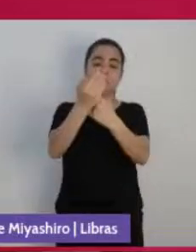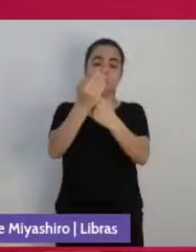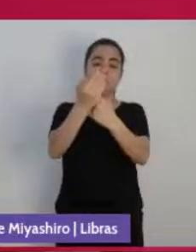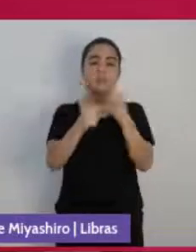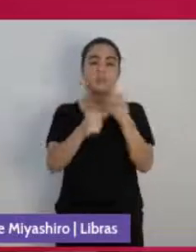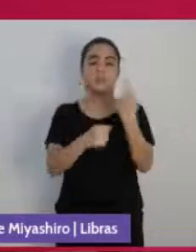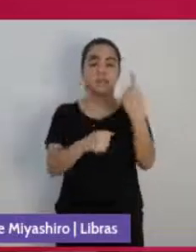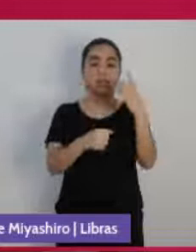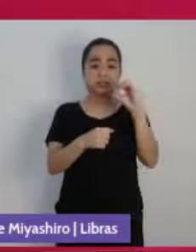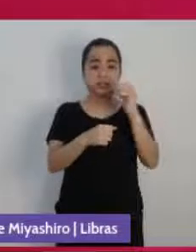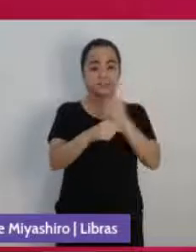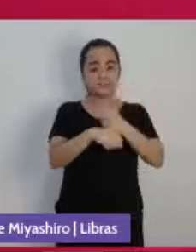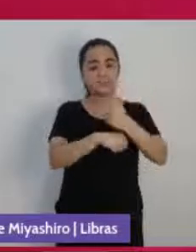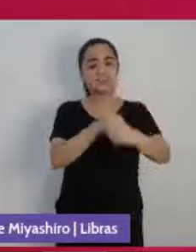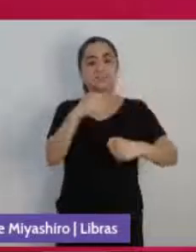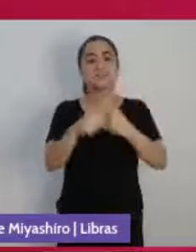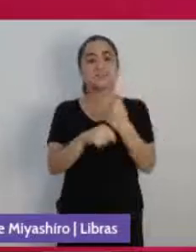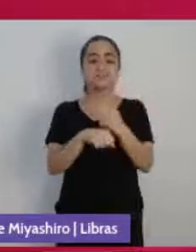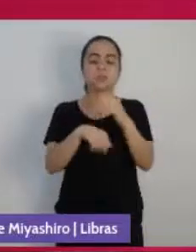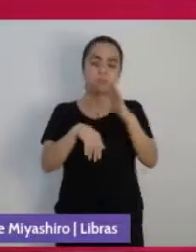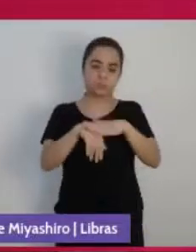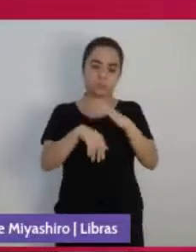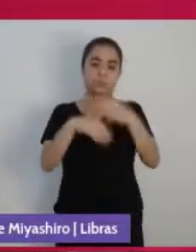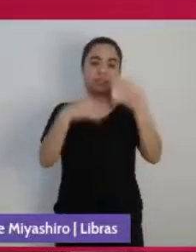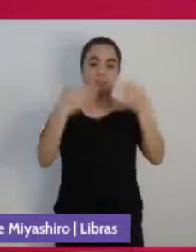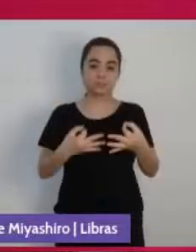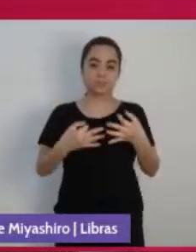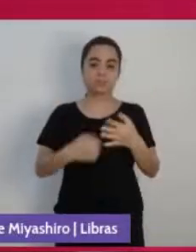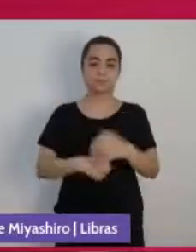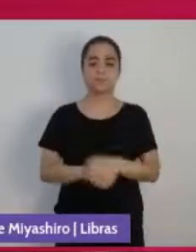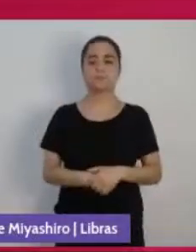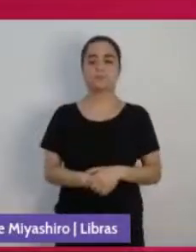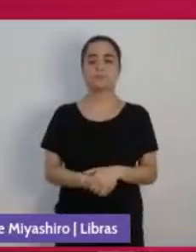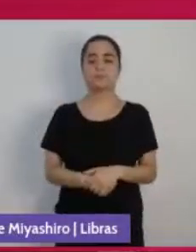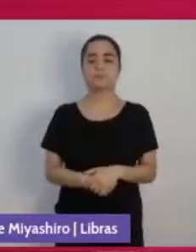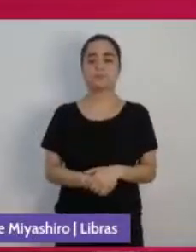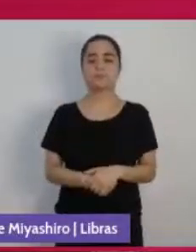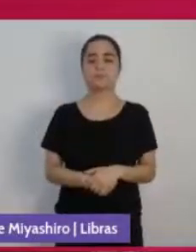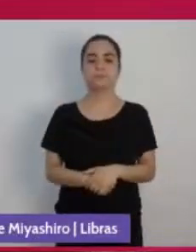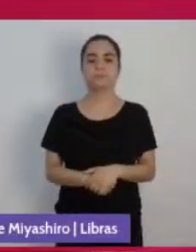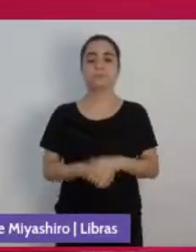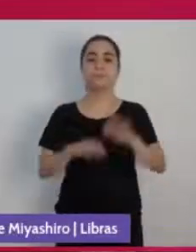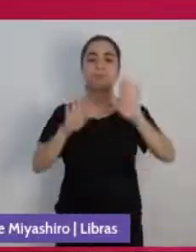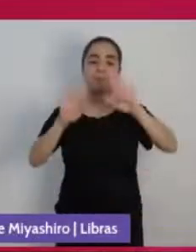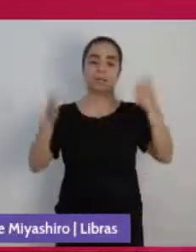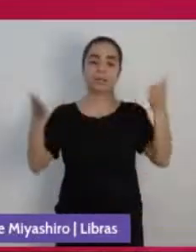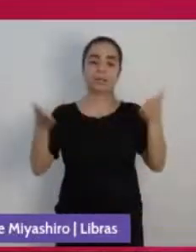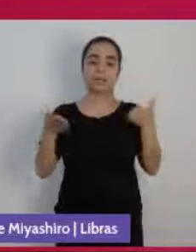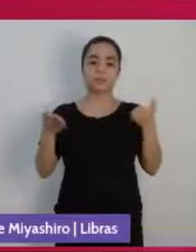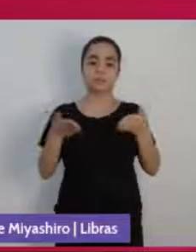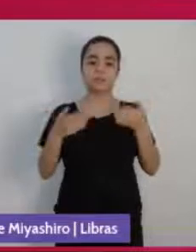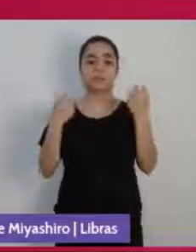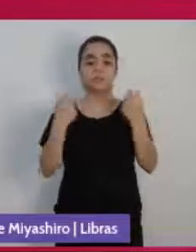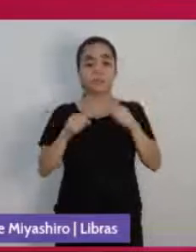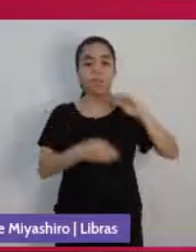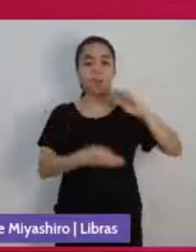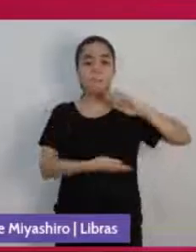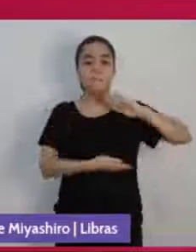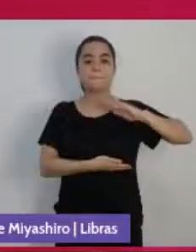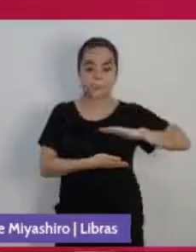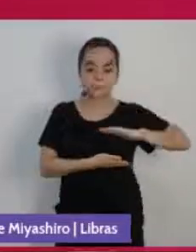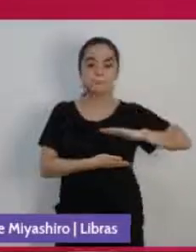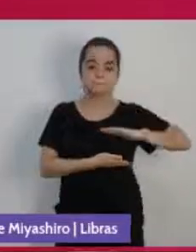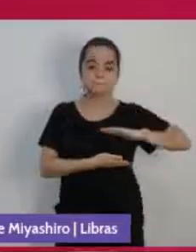anos para se firmar, né? Mas hoje eu preciso comprimir a mama. Por